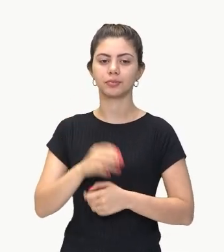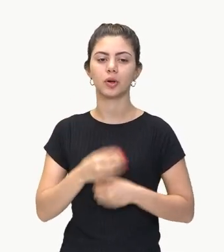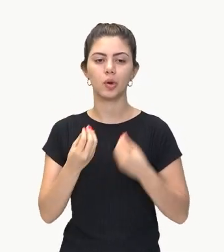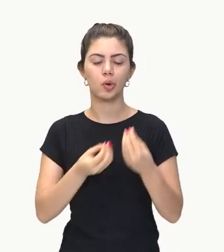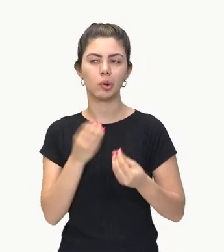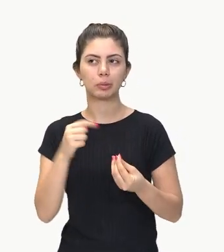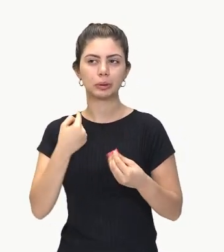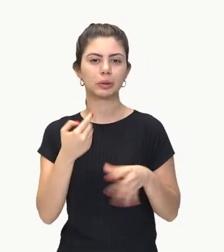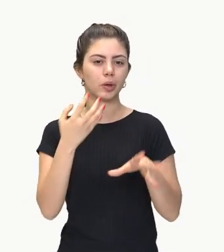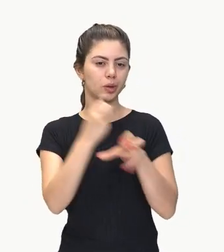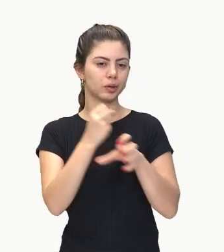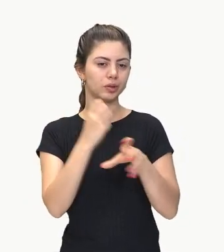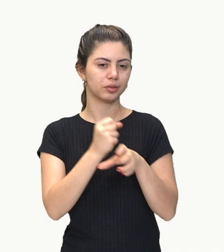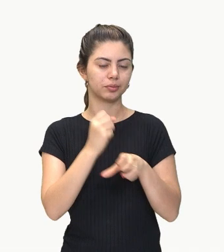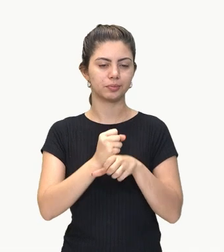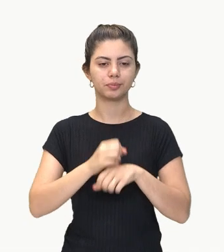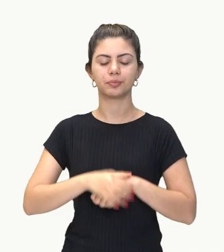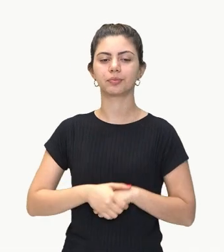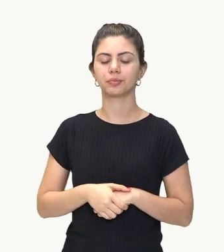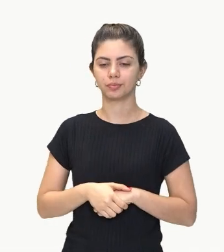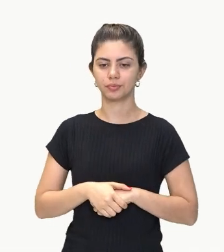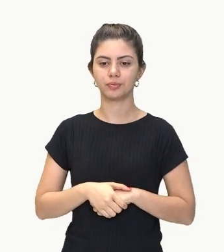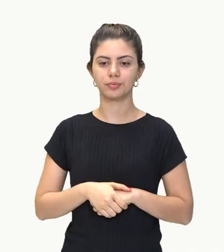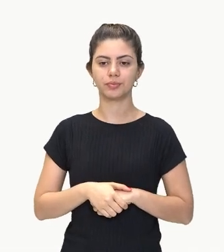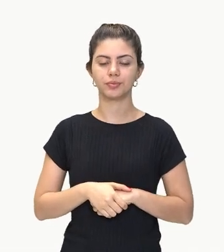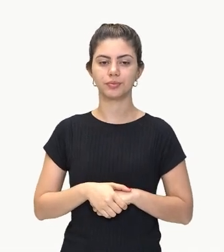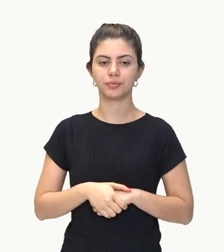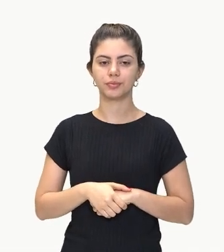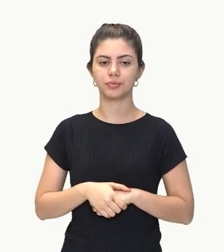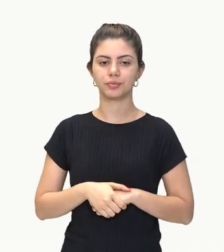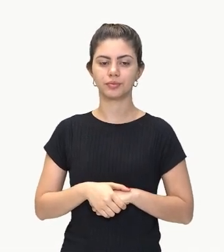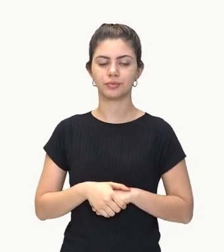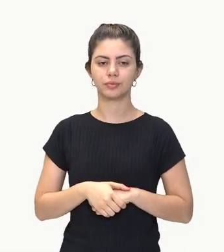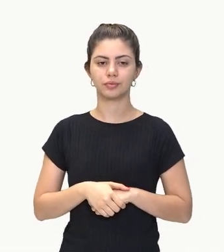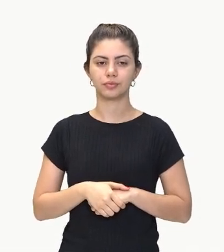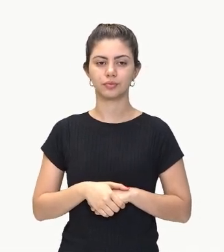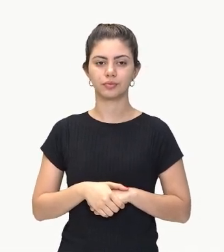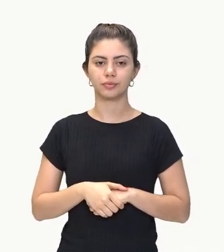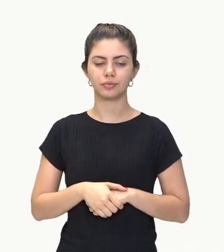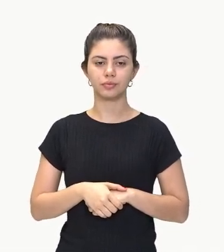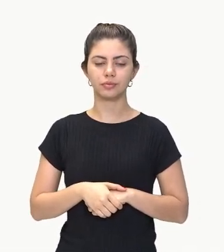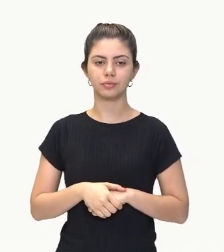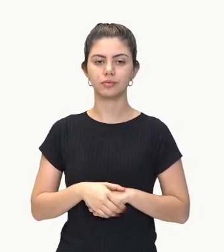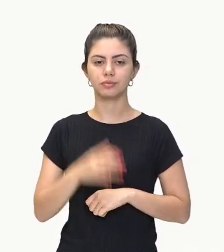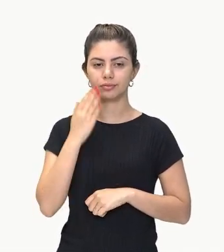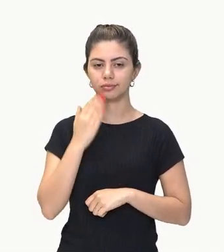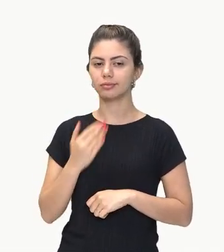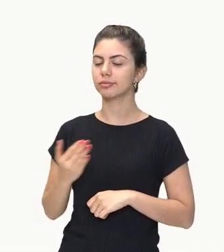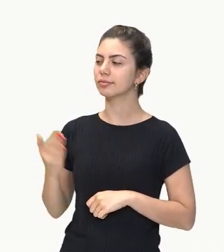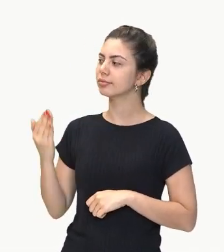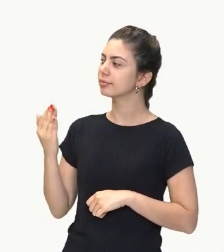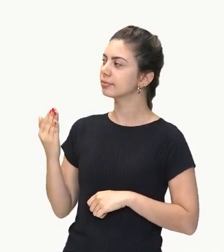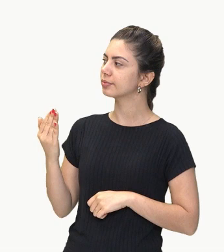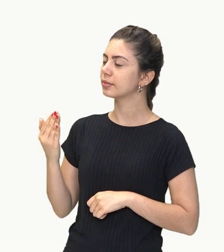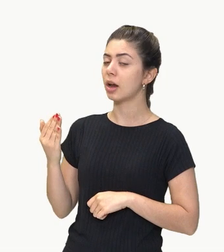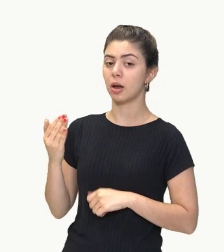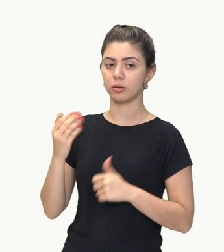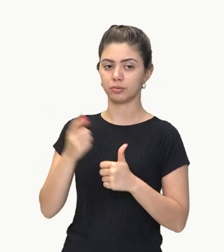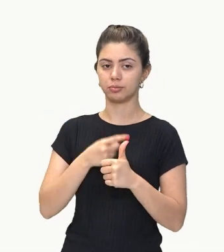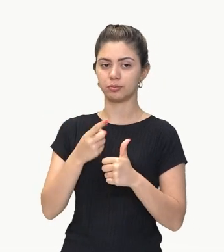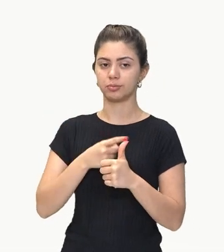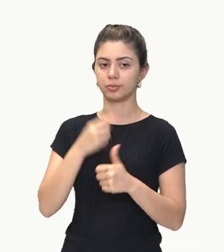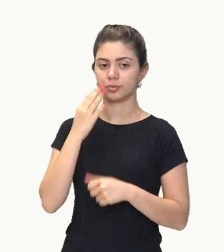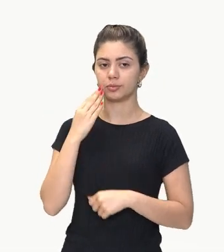gente resolve a nossa multiplicação com números decimais. Vamos aqui olhar o nosso primeiro